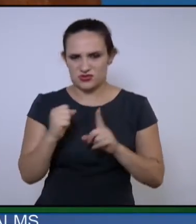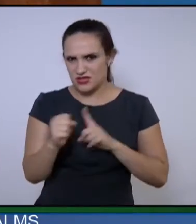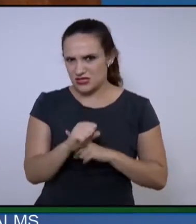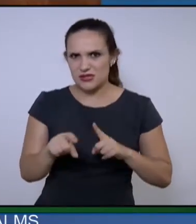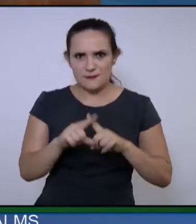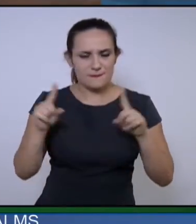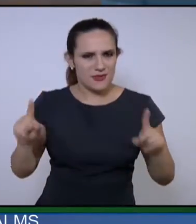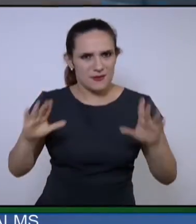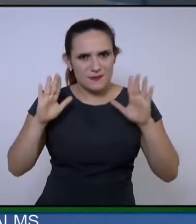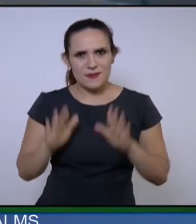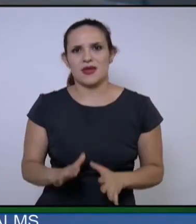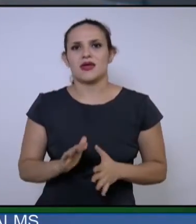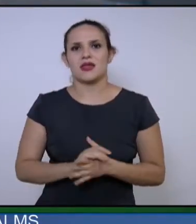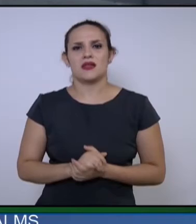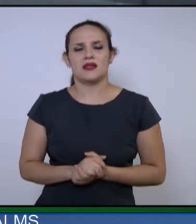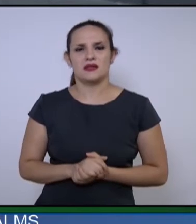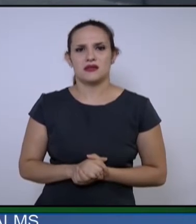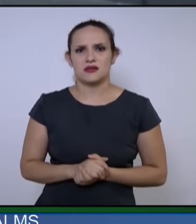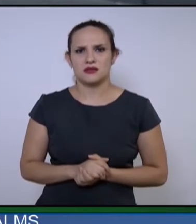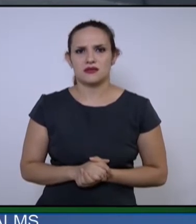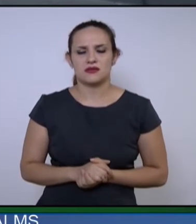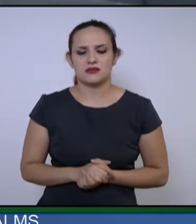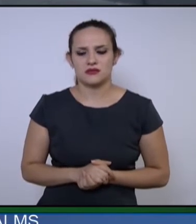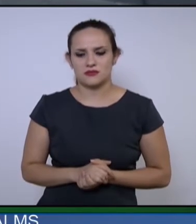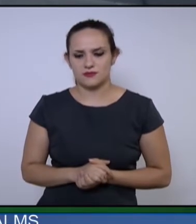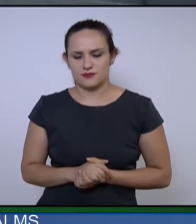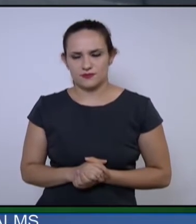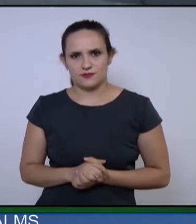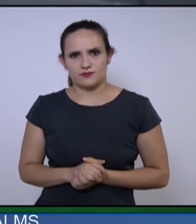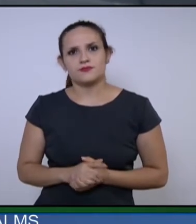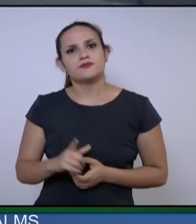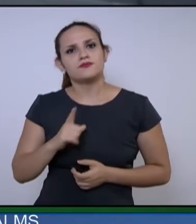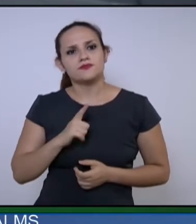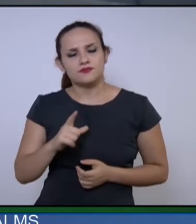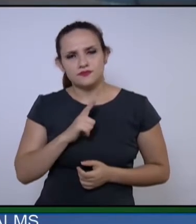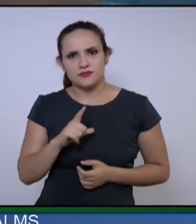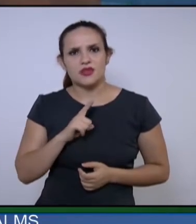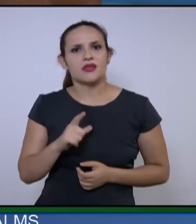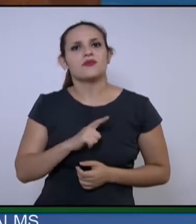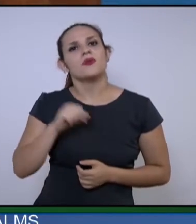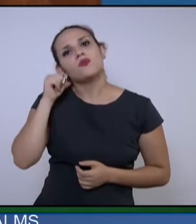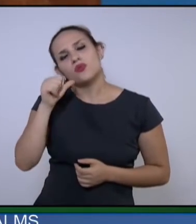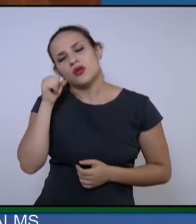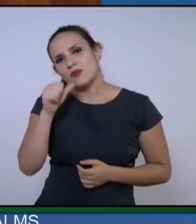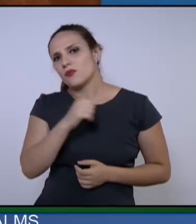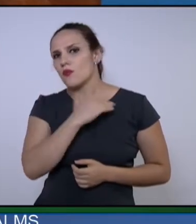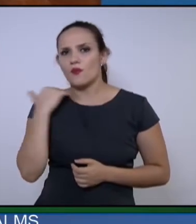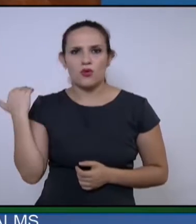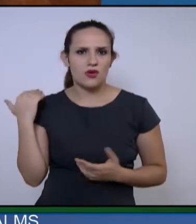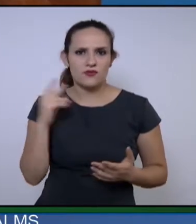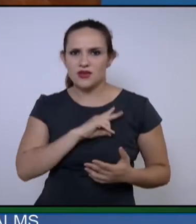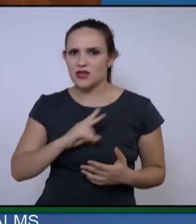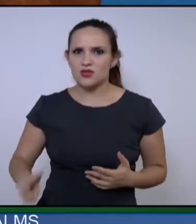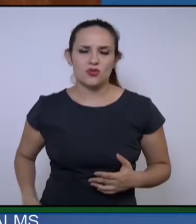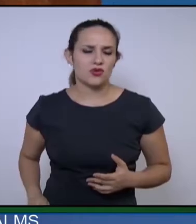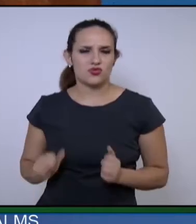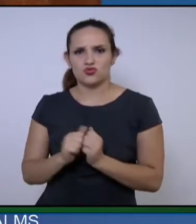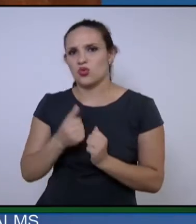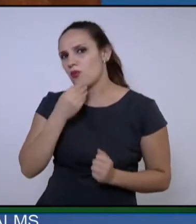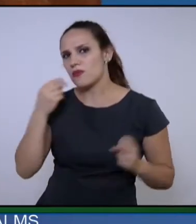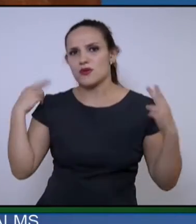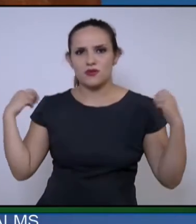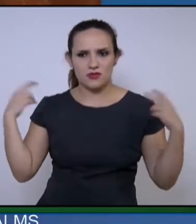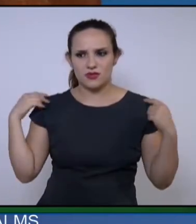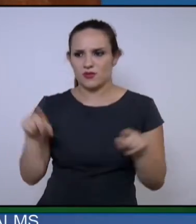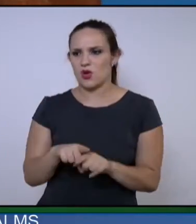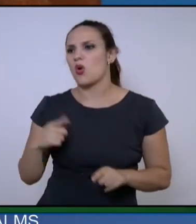as 60 mil vítimas, inclusive o motorista que foi assassinado junto com ela no Rio de Janeiro.